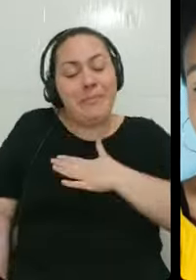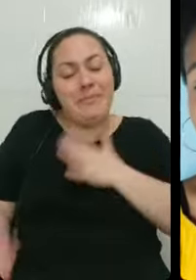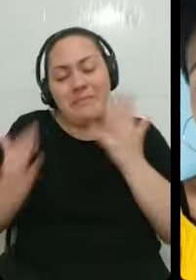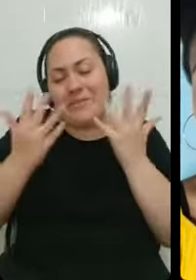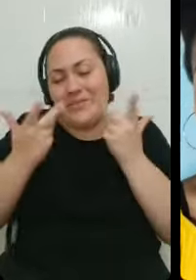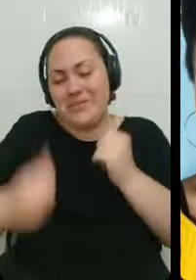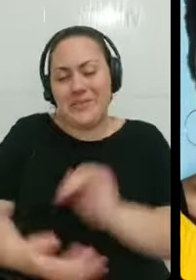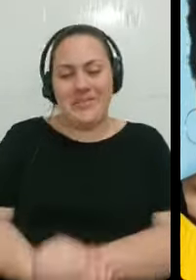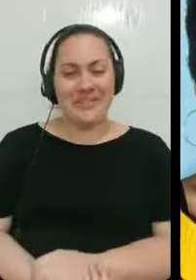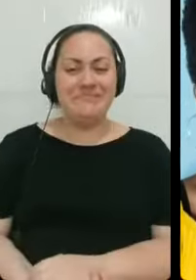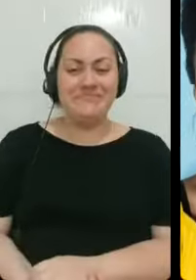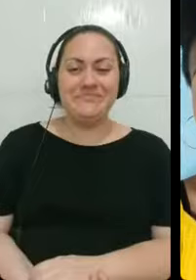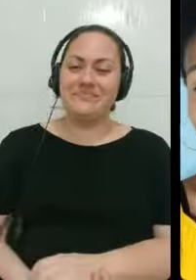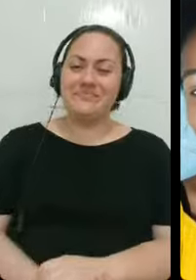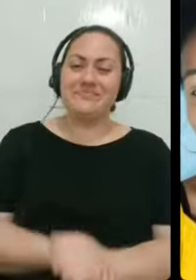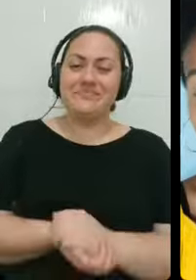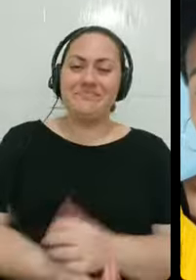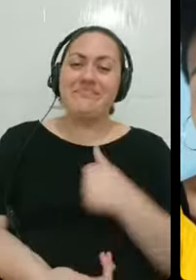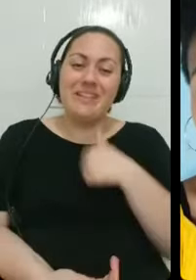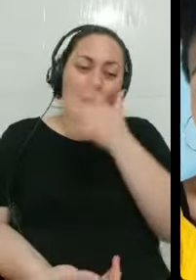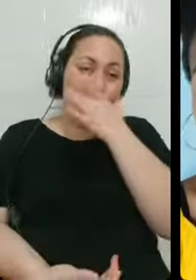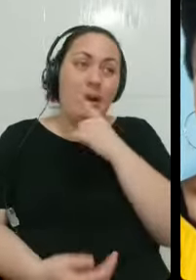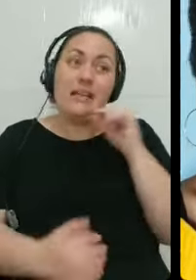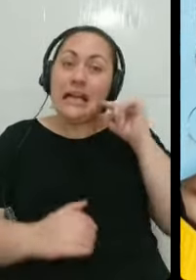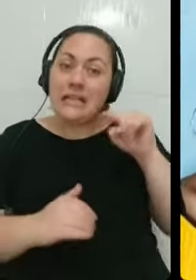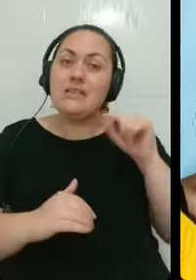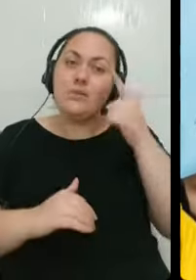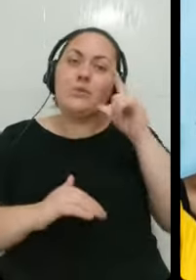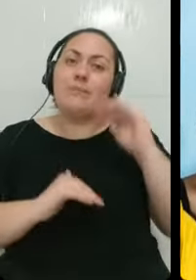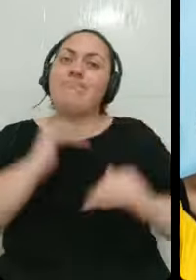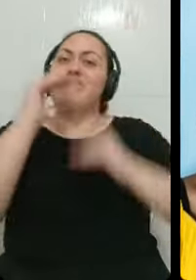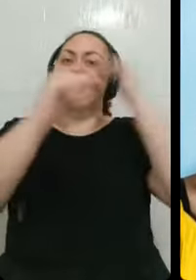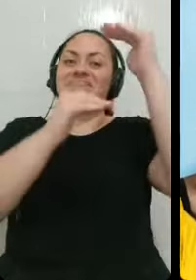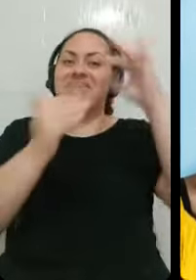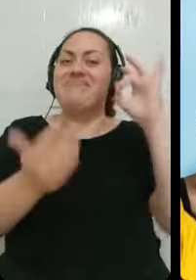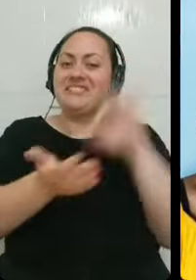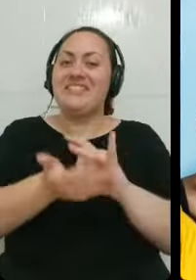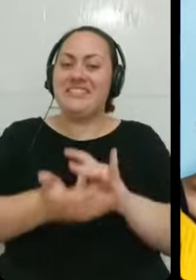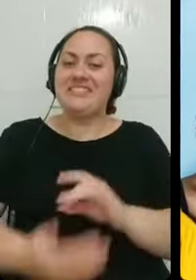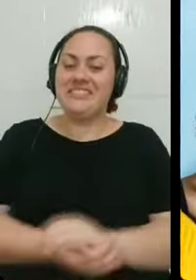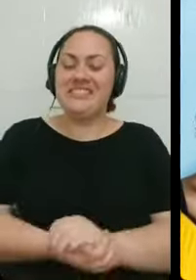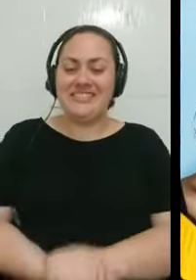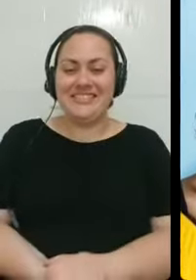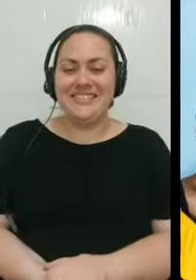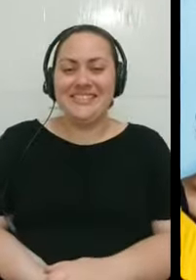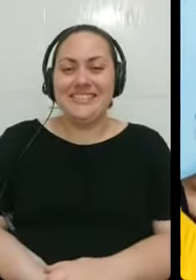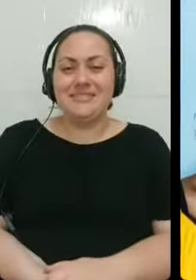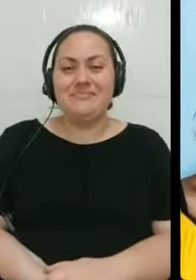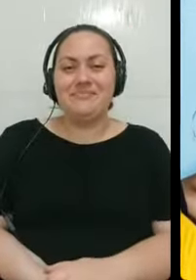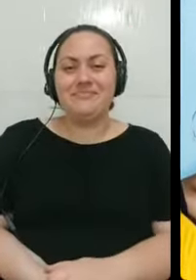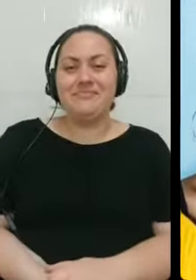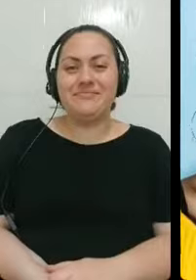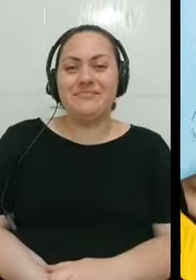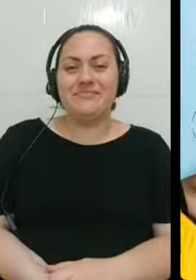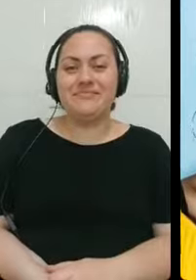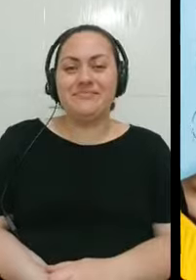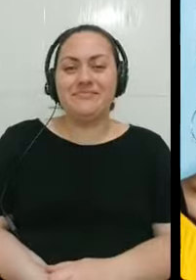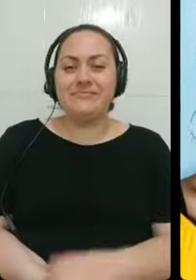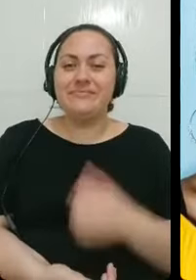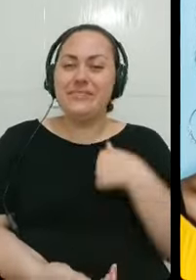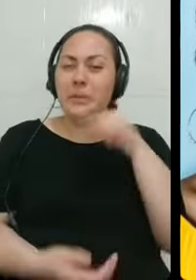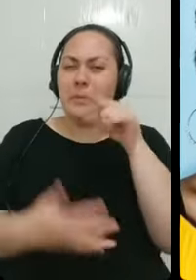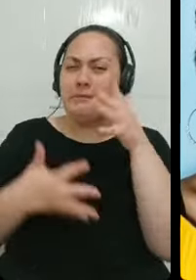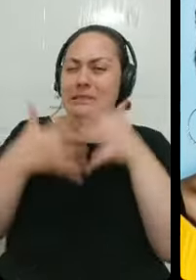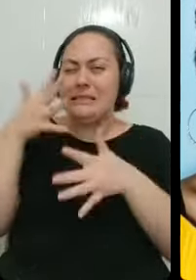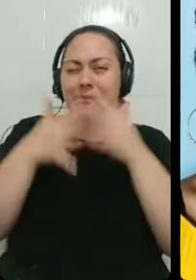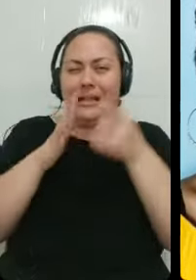maravilhoso. Eu acho que isso do meu lado desenvolveu demais nesse período. Sim. E eu acho, eu estava um pouco atrapalhada no início, assim,